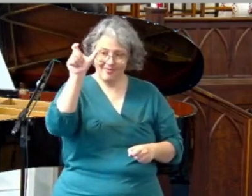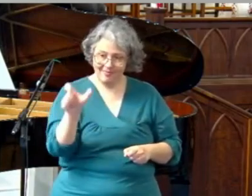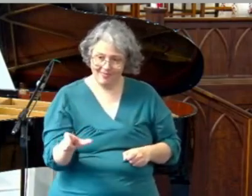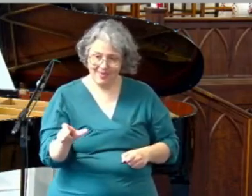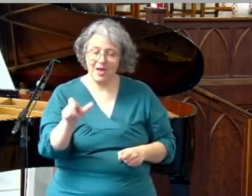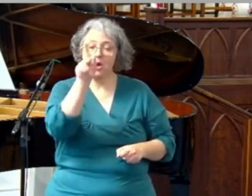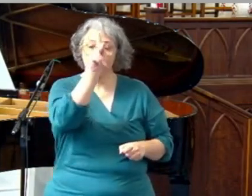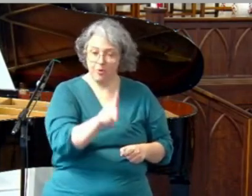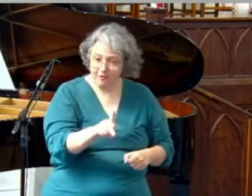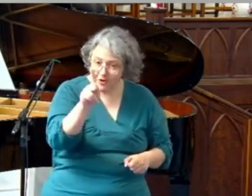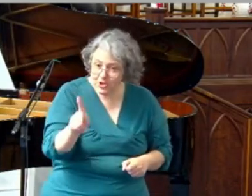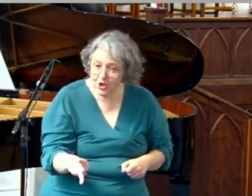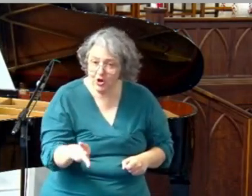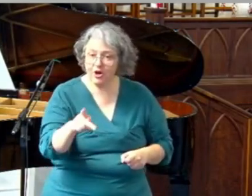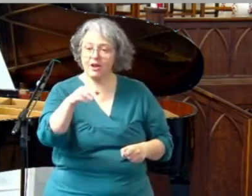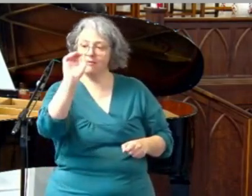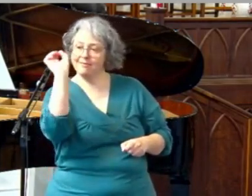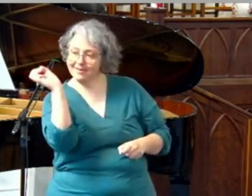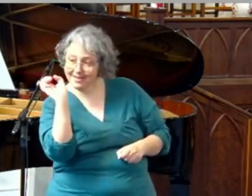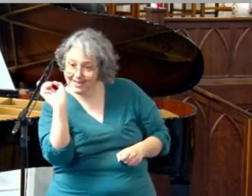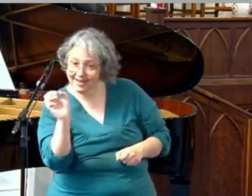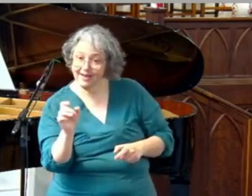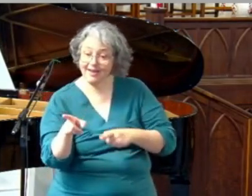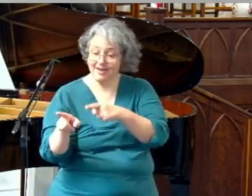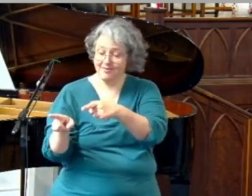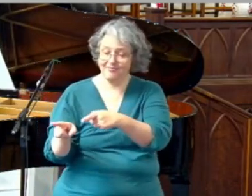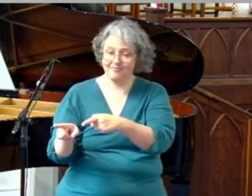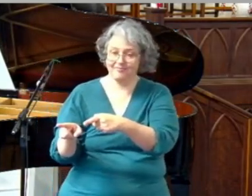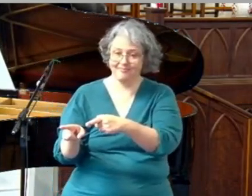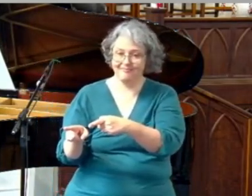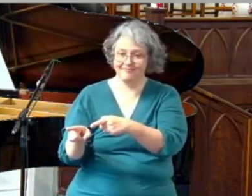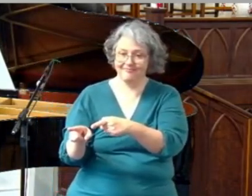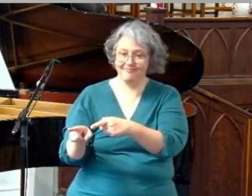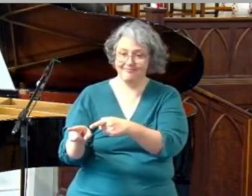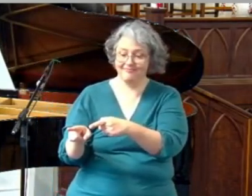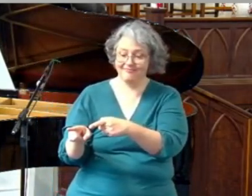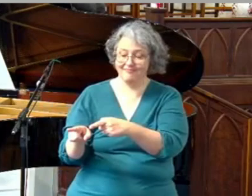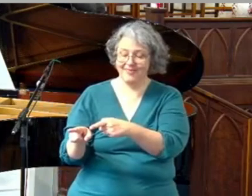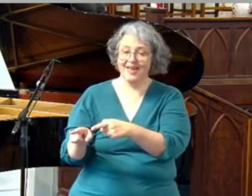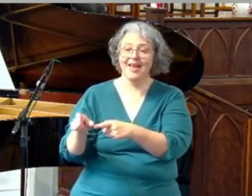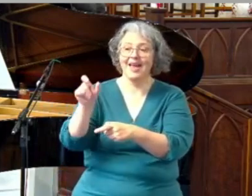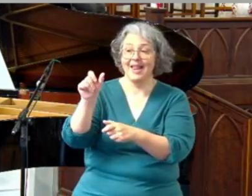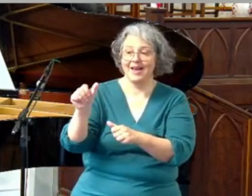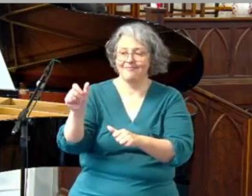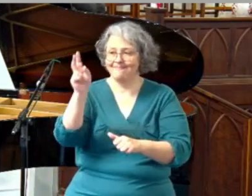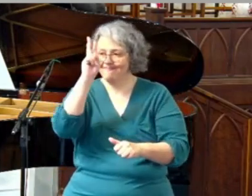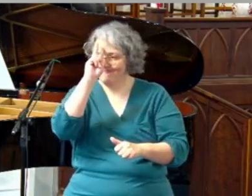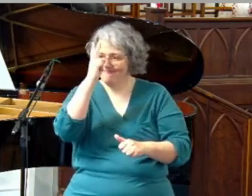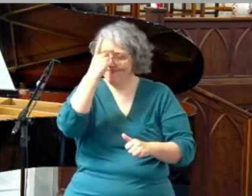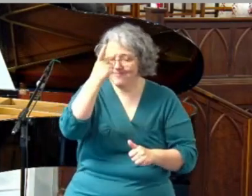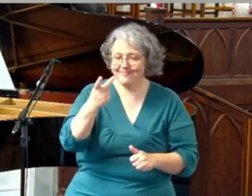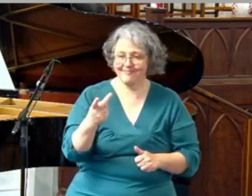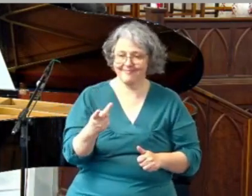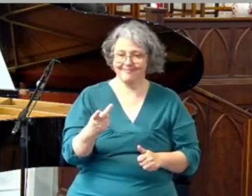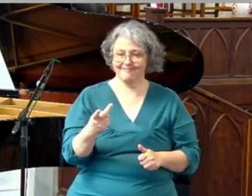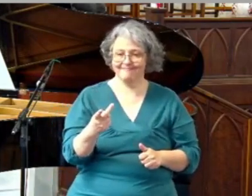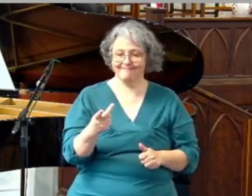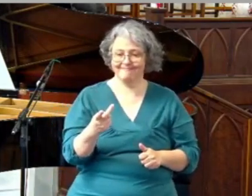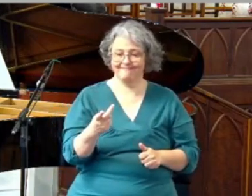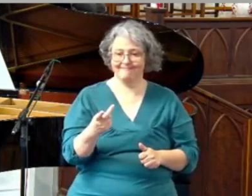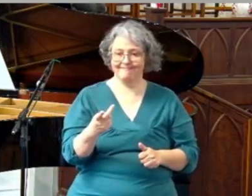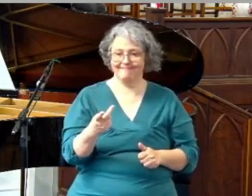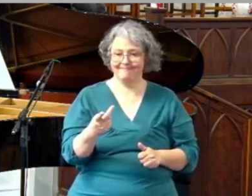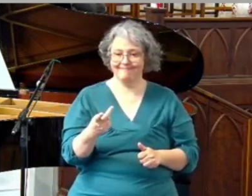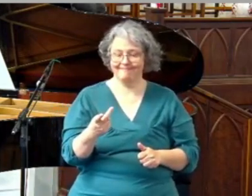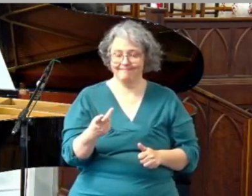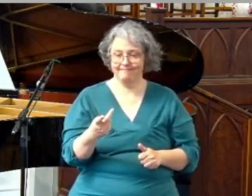convencida por Deus, por Jesus, de que Ele é quem Ele diz ser, o Senhor e o